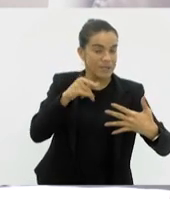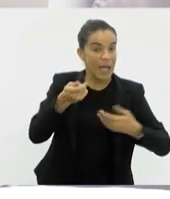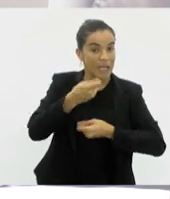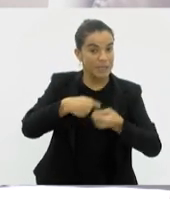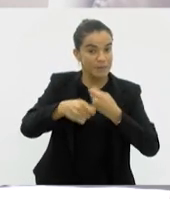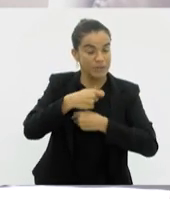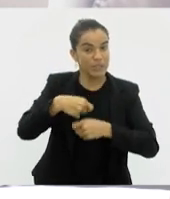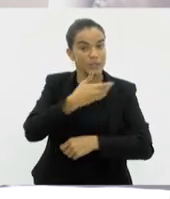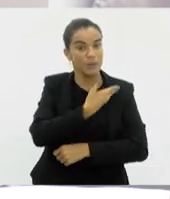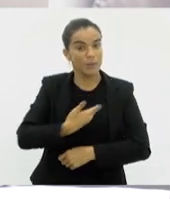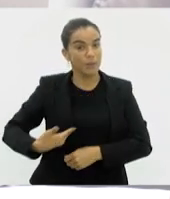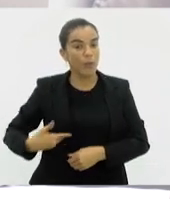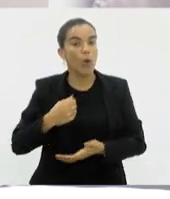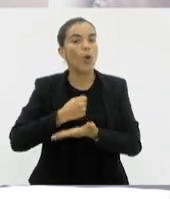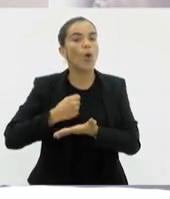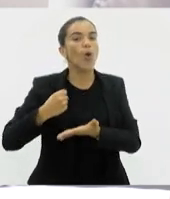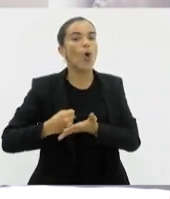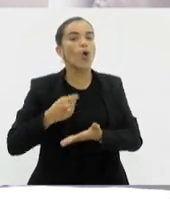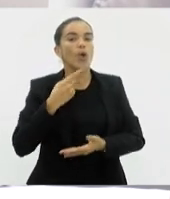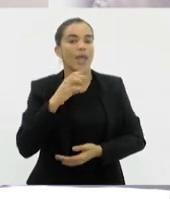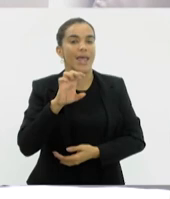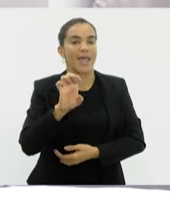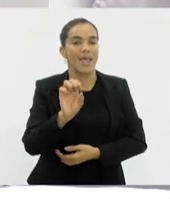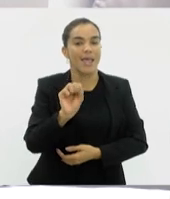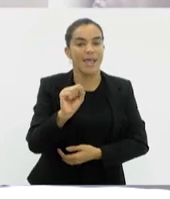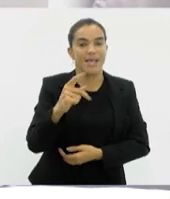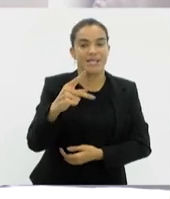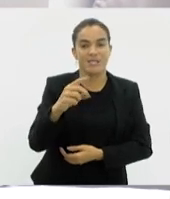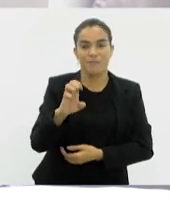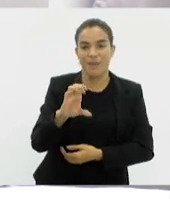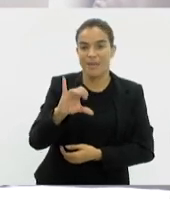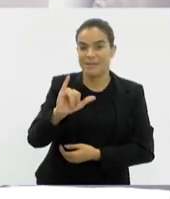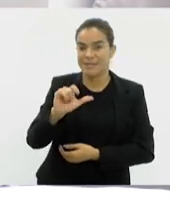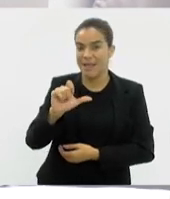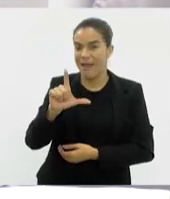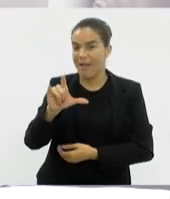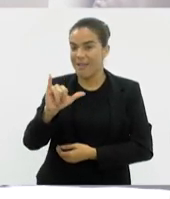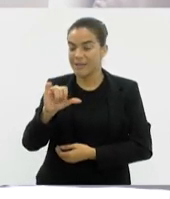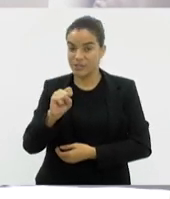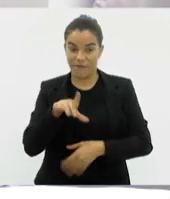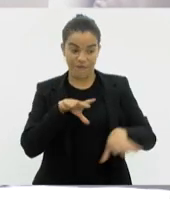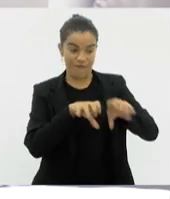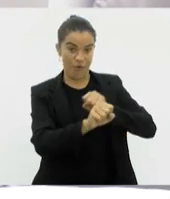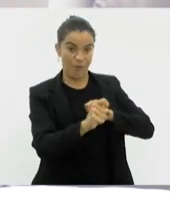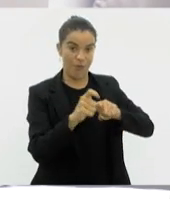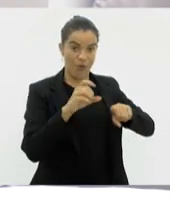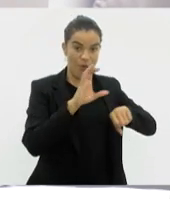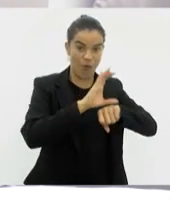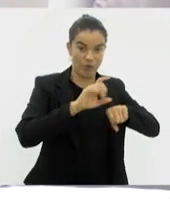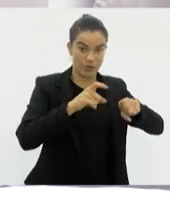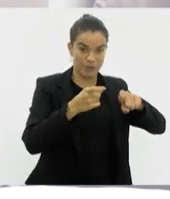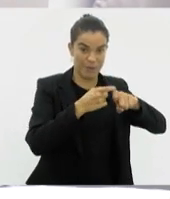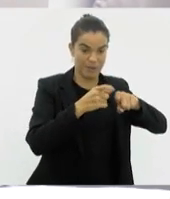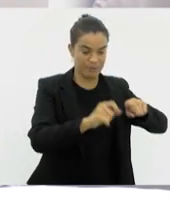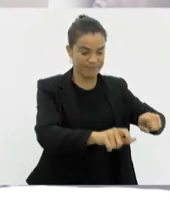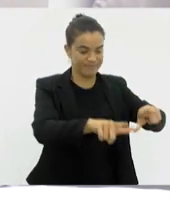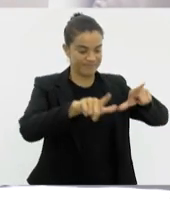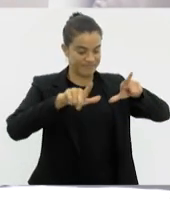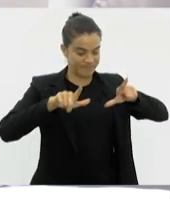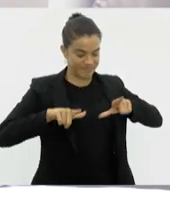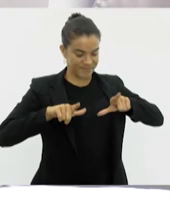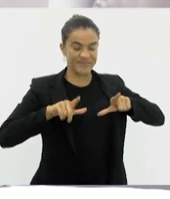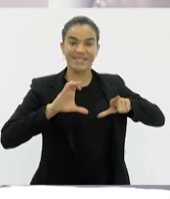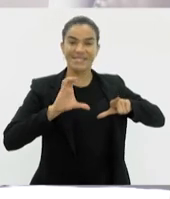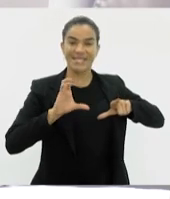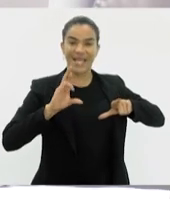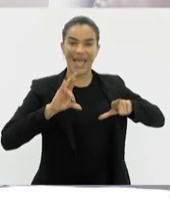tem contratado sob o título de especialista. Na realidade, o indivíduo, quando ele sai da faculdade de medicina e obtém lá sua inscrição no